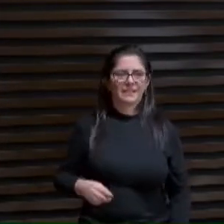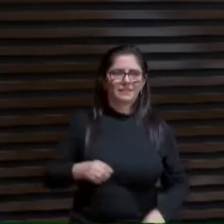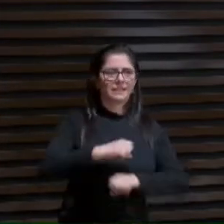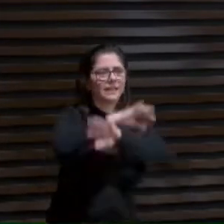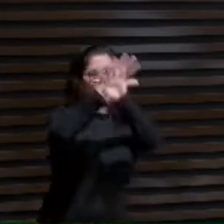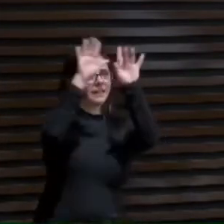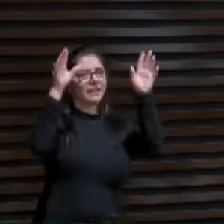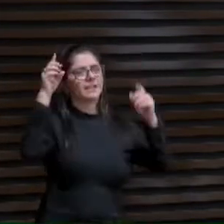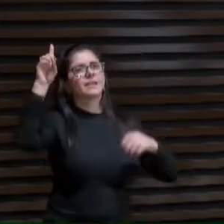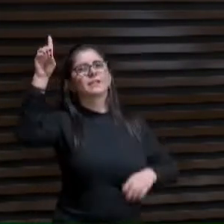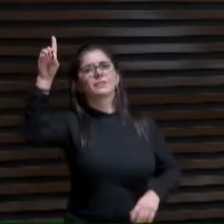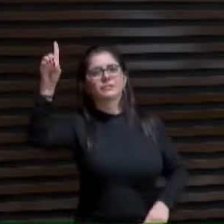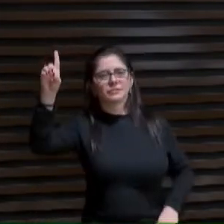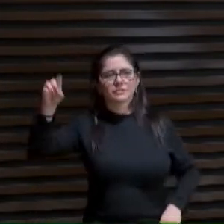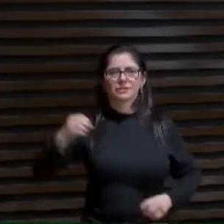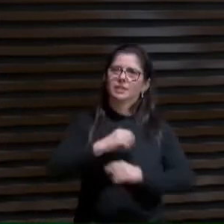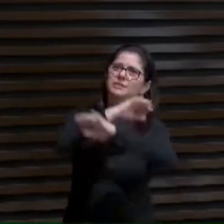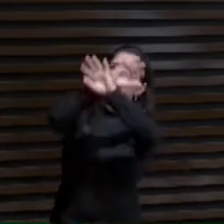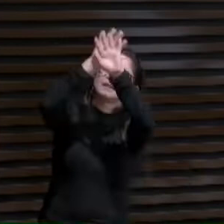Glória a Deus.